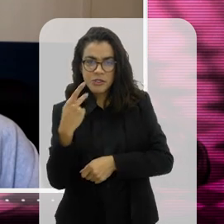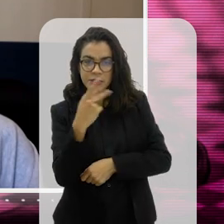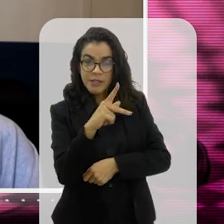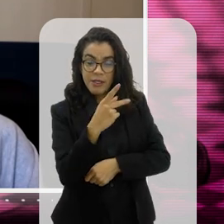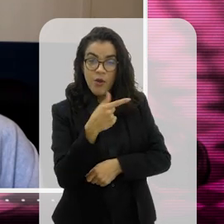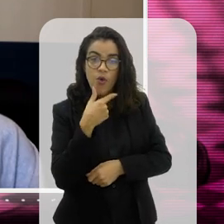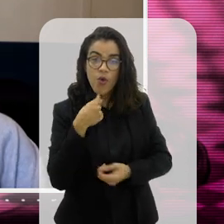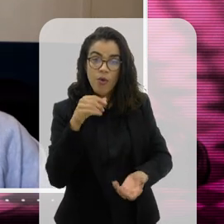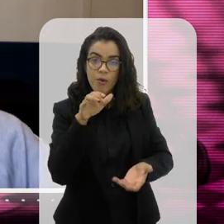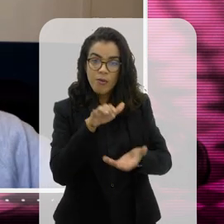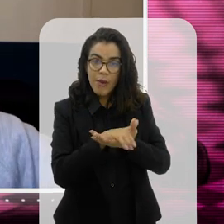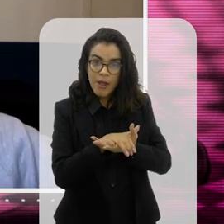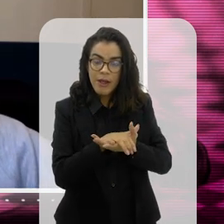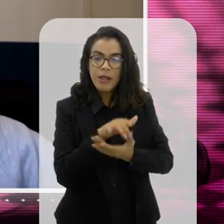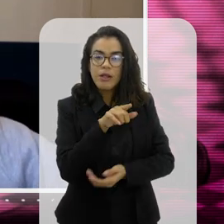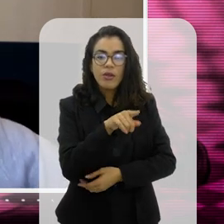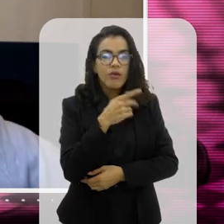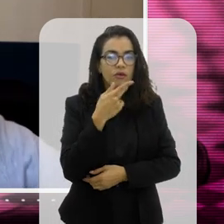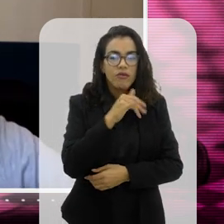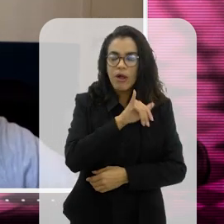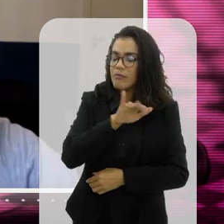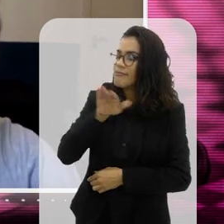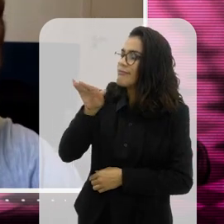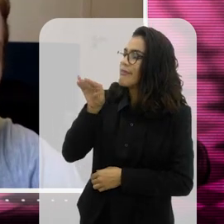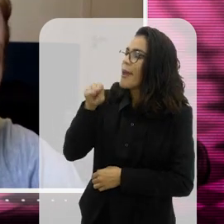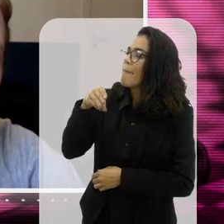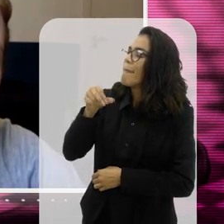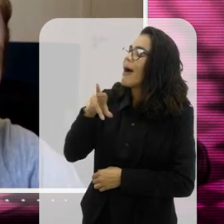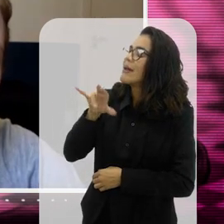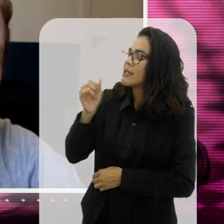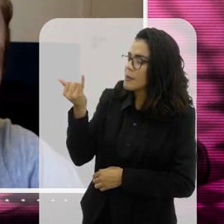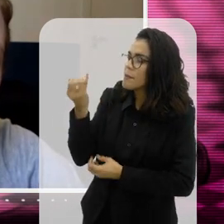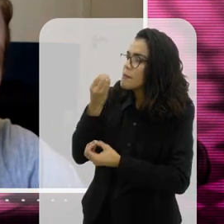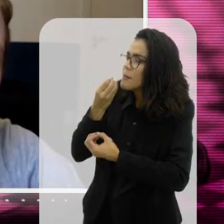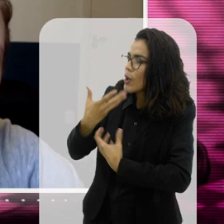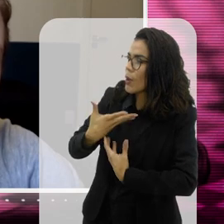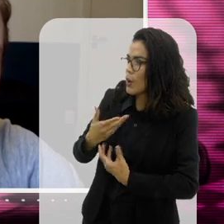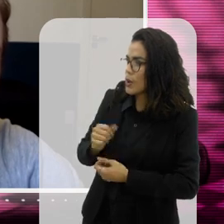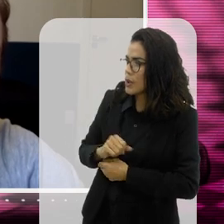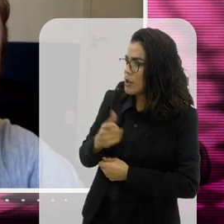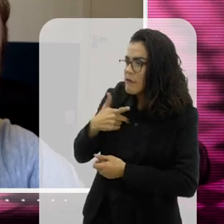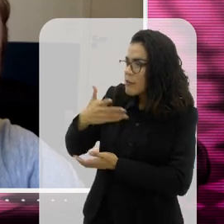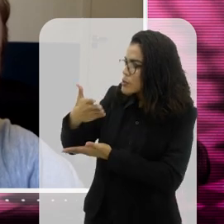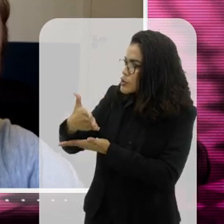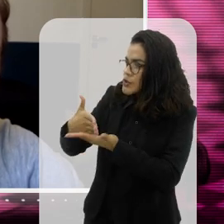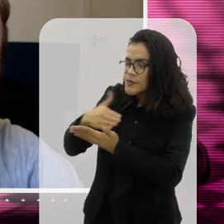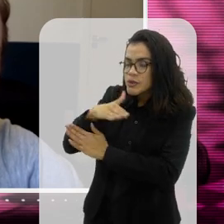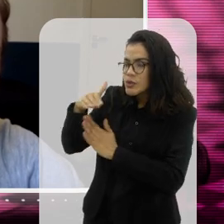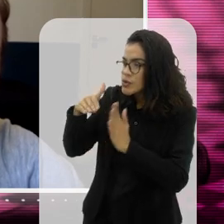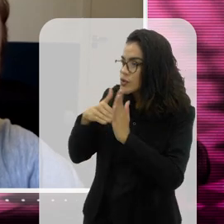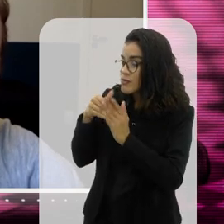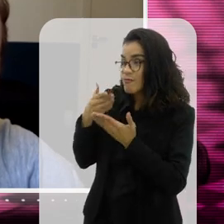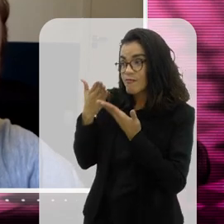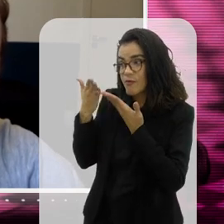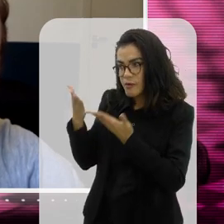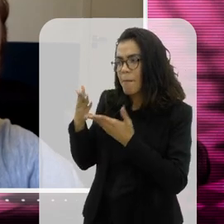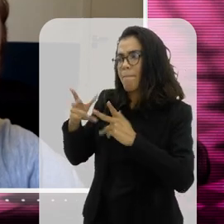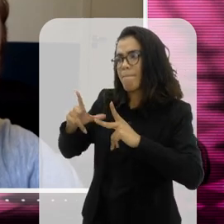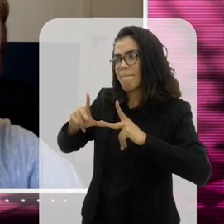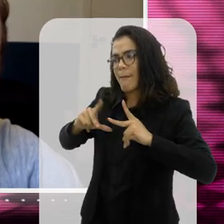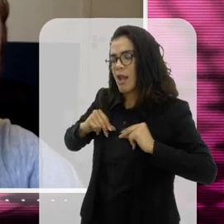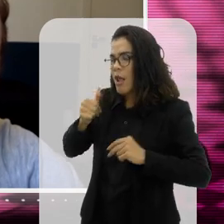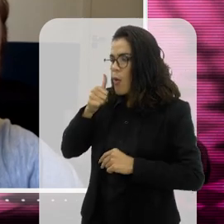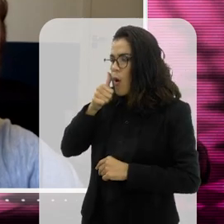dela. Esse marido provavelmente não chegou para ela e falou assim: Mariana, me conta, vamos fazer tudo dividido porque eu acho que